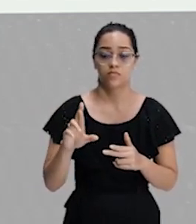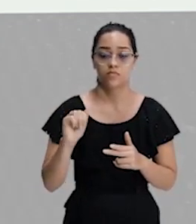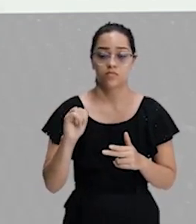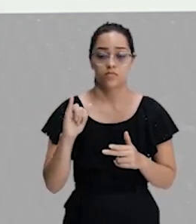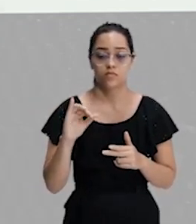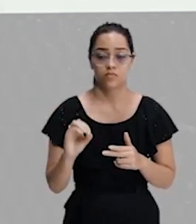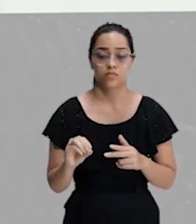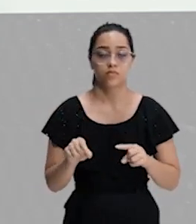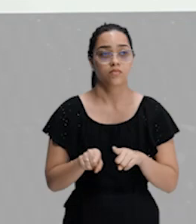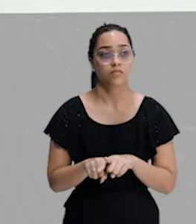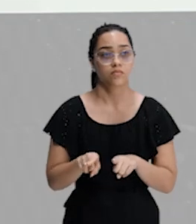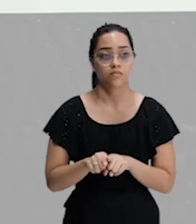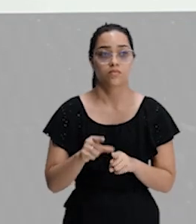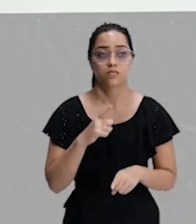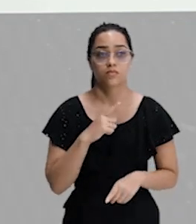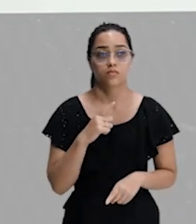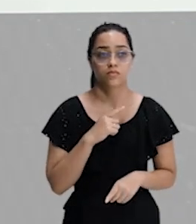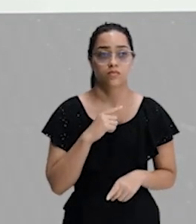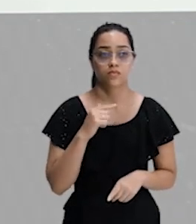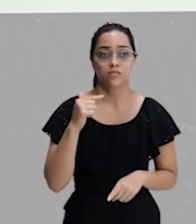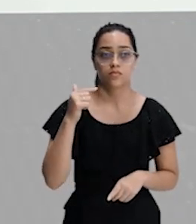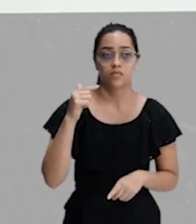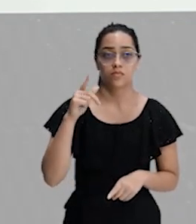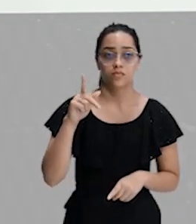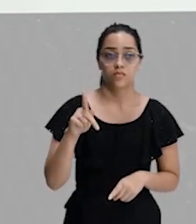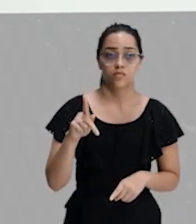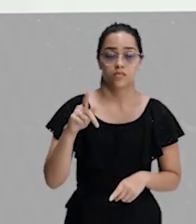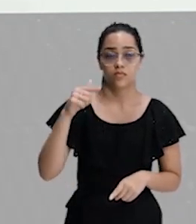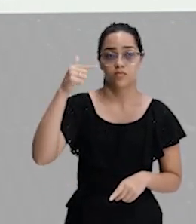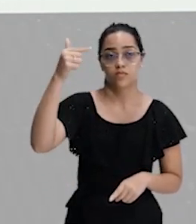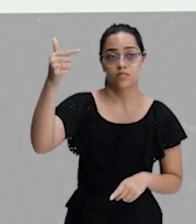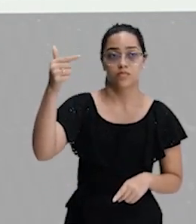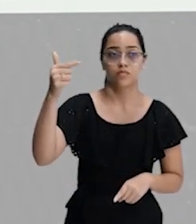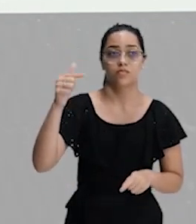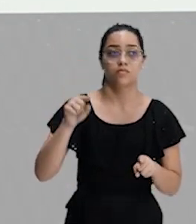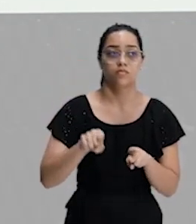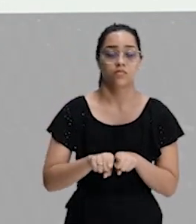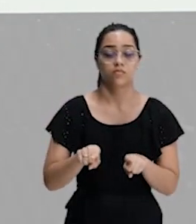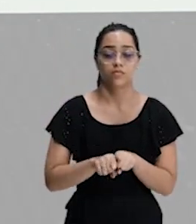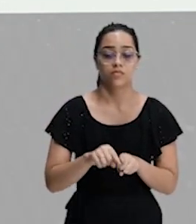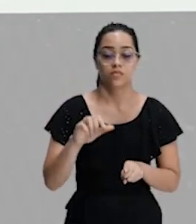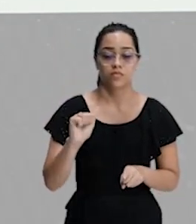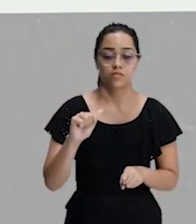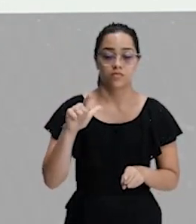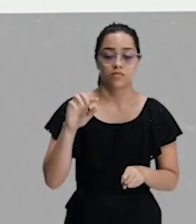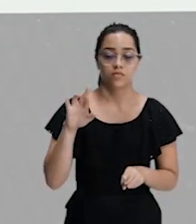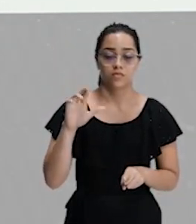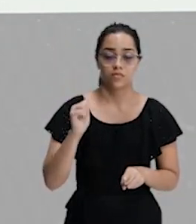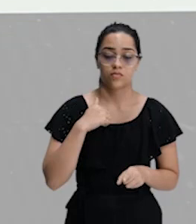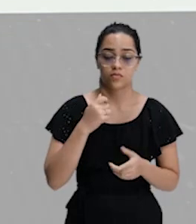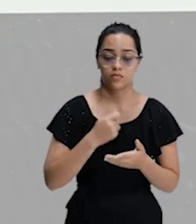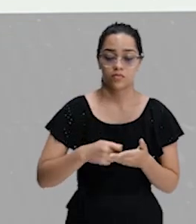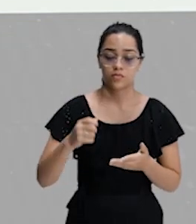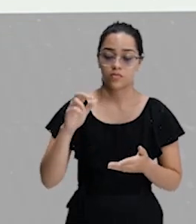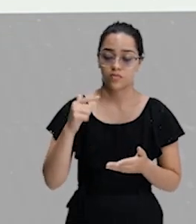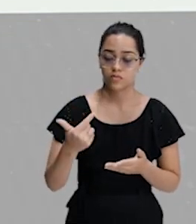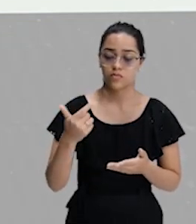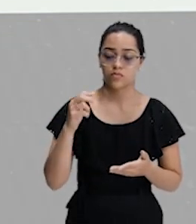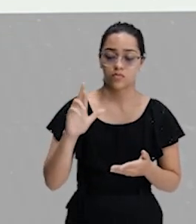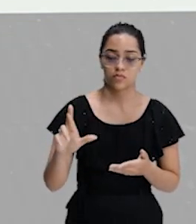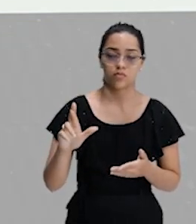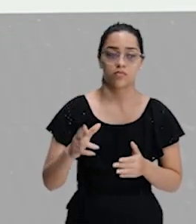raio ao quadrado, eu coloco a R ao quadrado. E a altura, pessoal, eu vou escrever 2R.